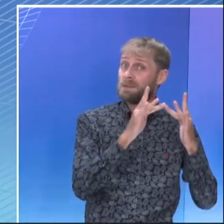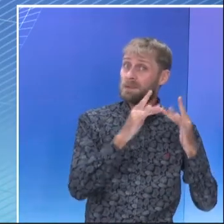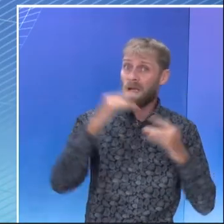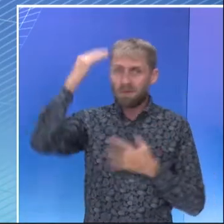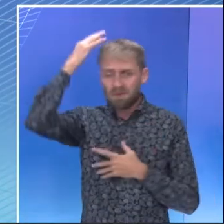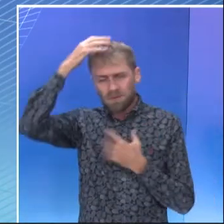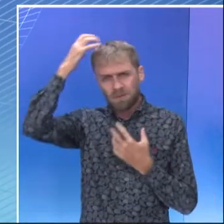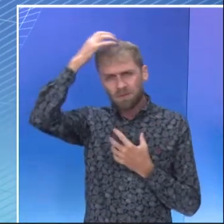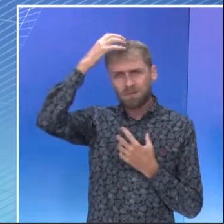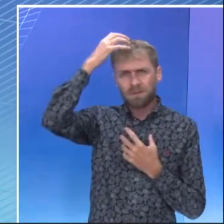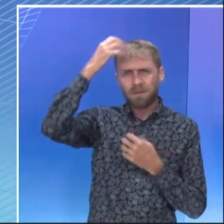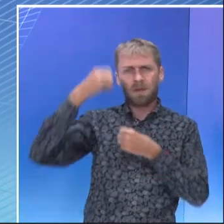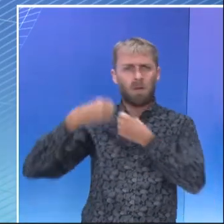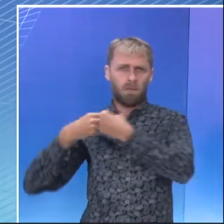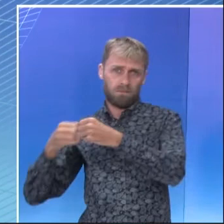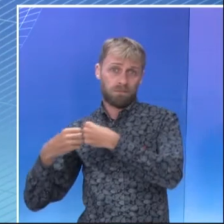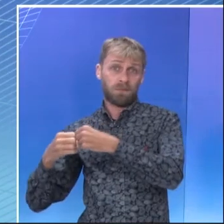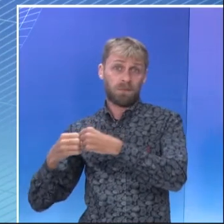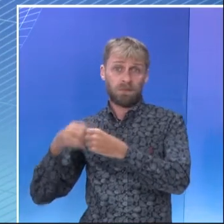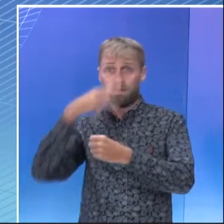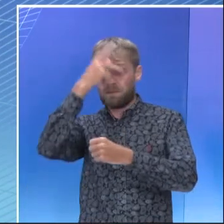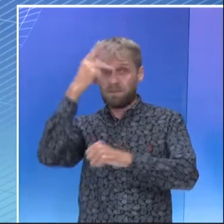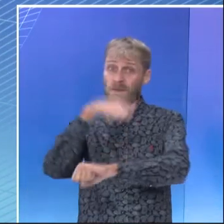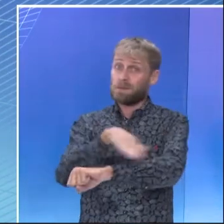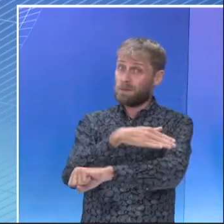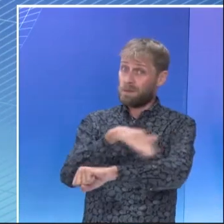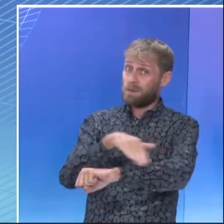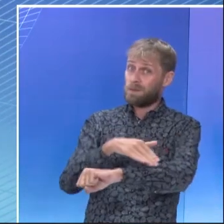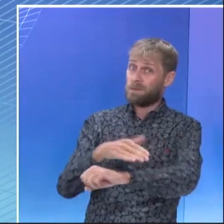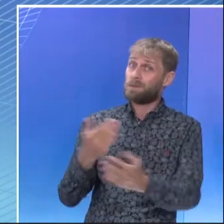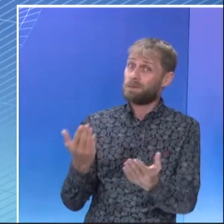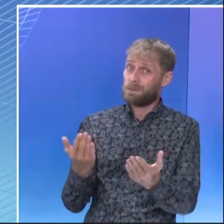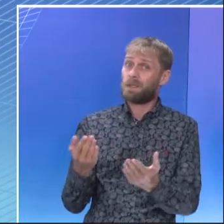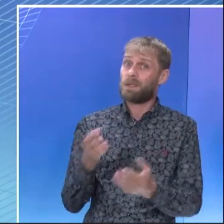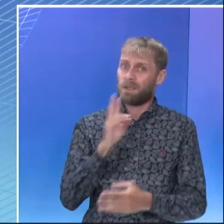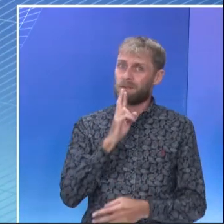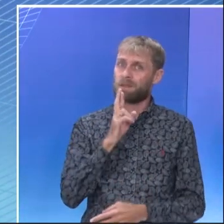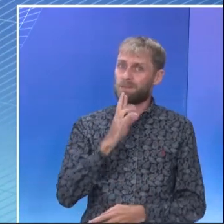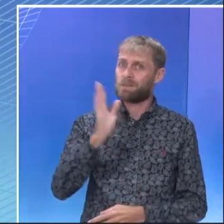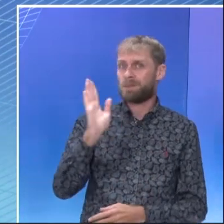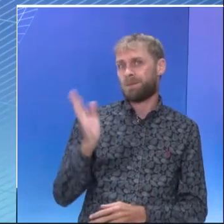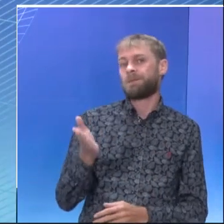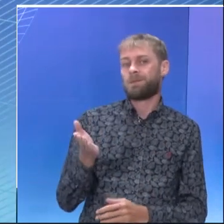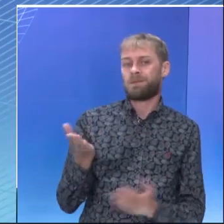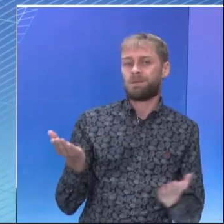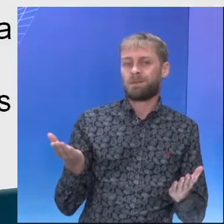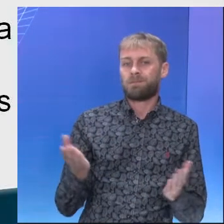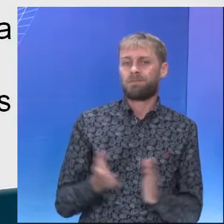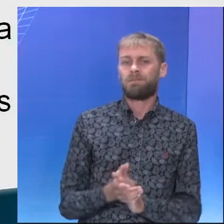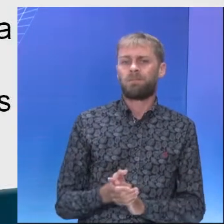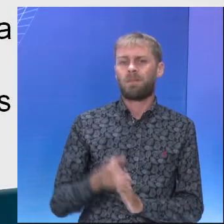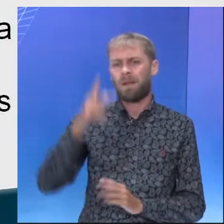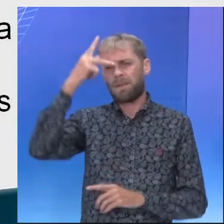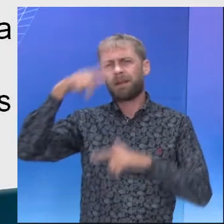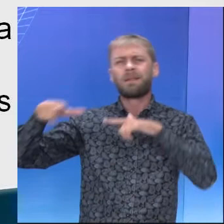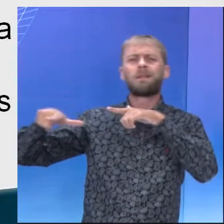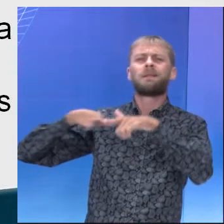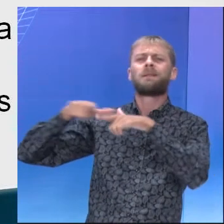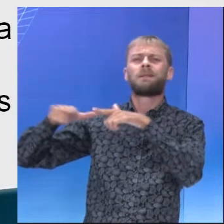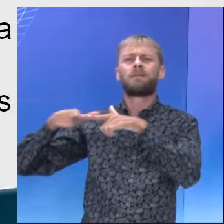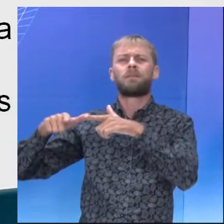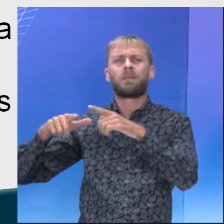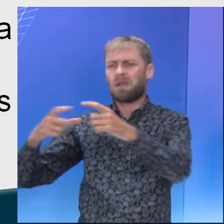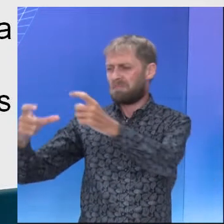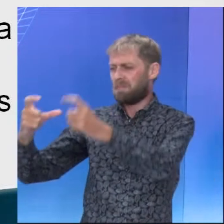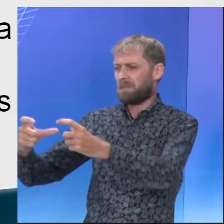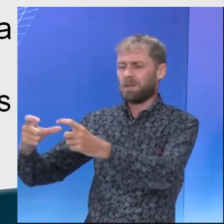ou banho, ônibus e sem-teto, as próprias alternativas já vão dando a dica para a gente. Olha isso, empregar moradores de rua em lava-jato